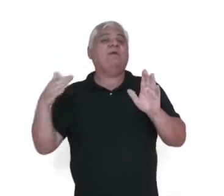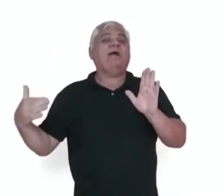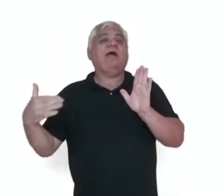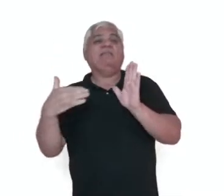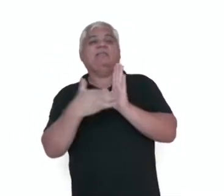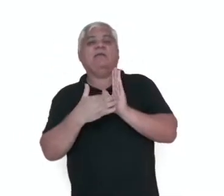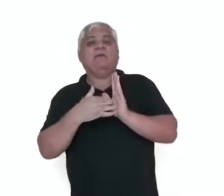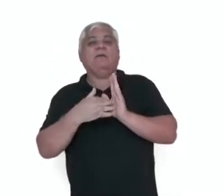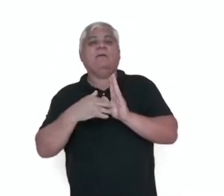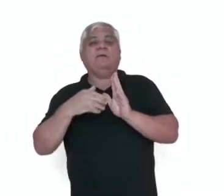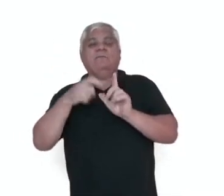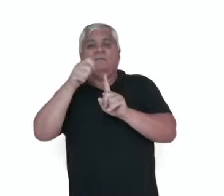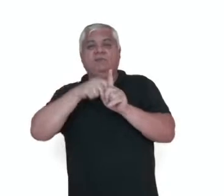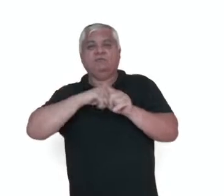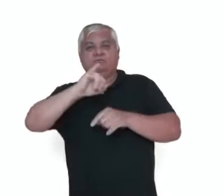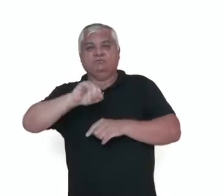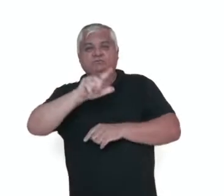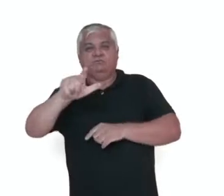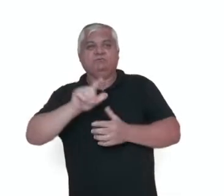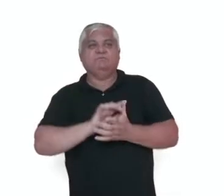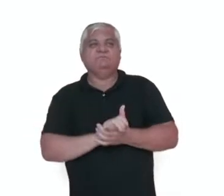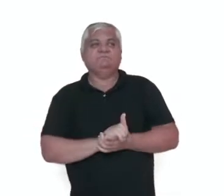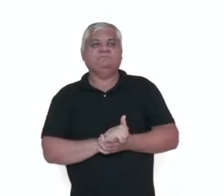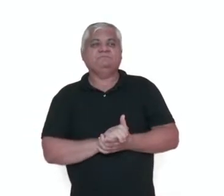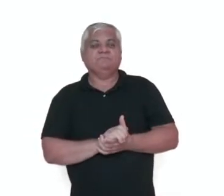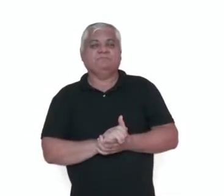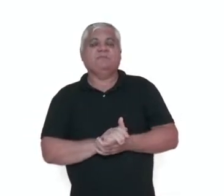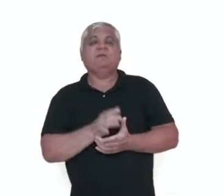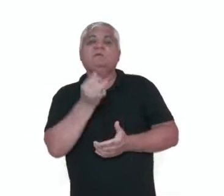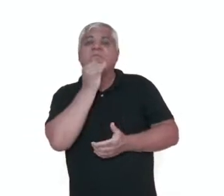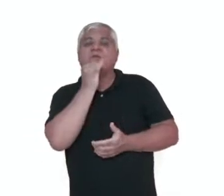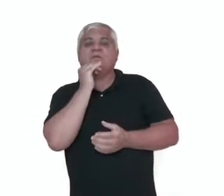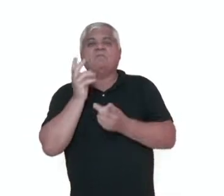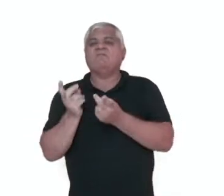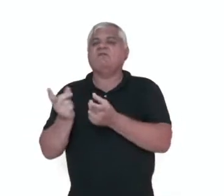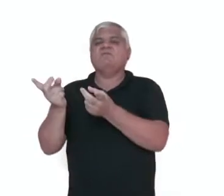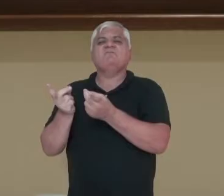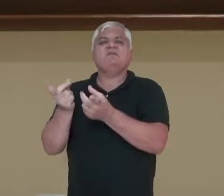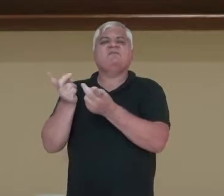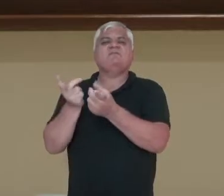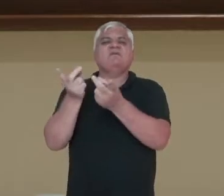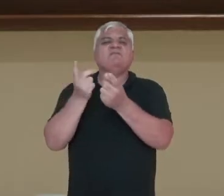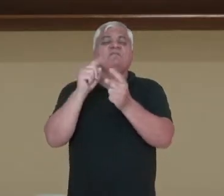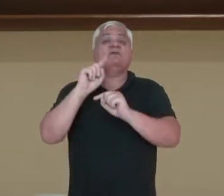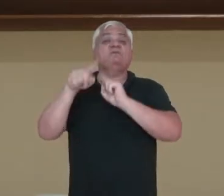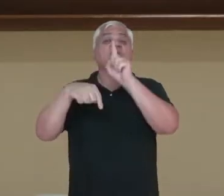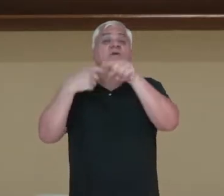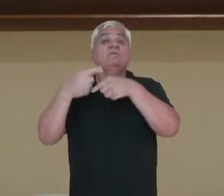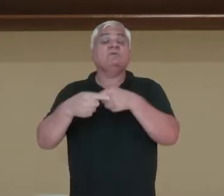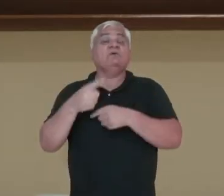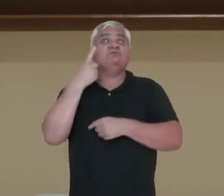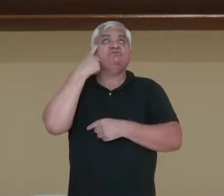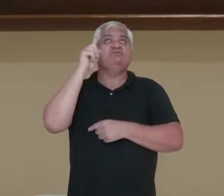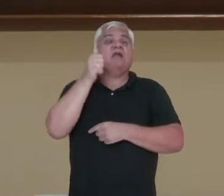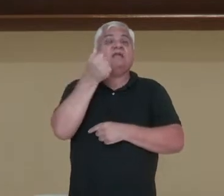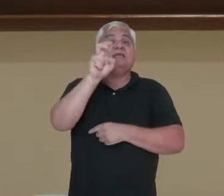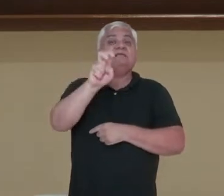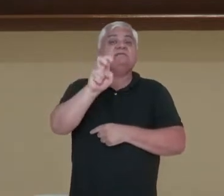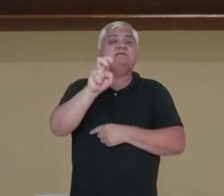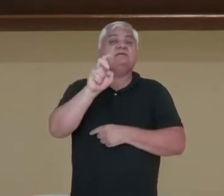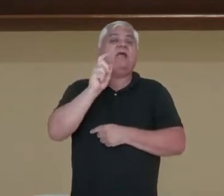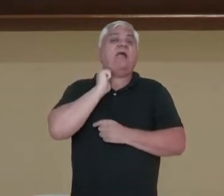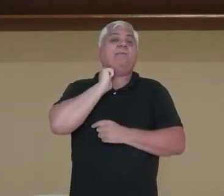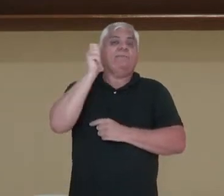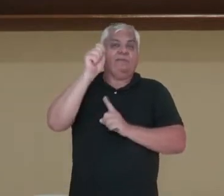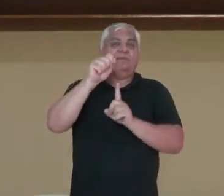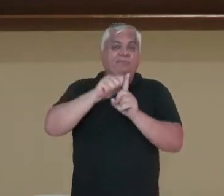de julho. Então, na verdade, assim, a liberação para venda e comércio do pinhão é só depois do dia 15 de abril, ok?